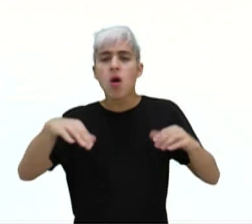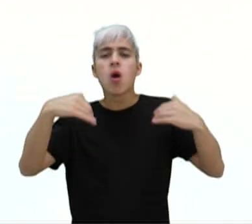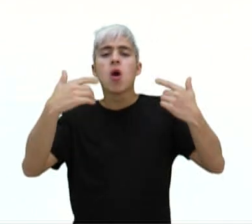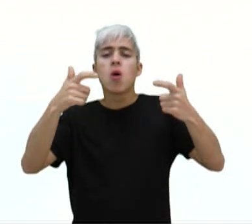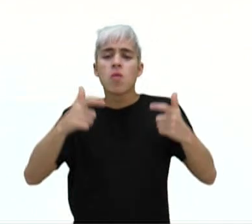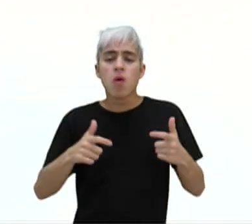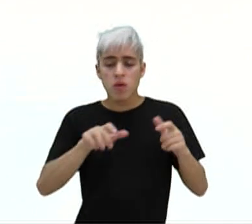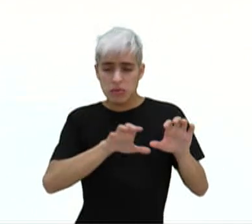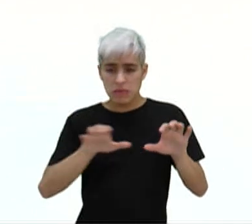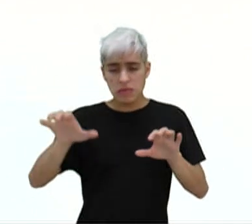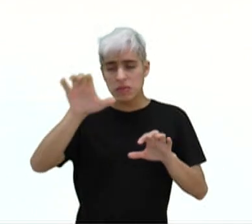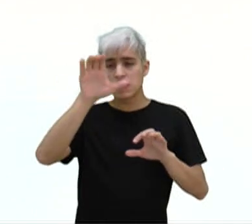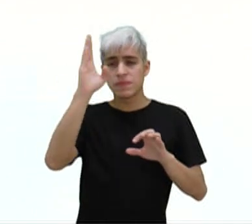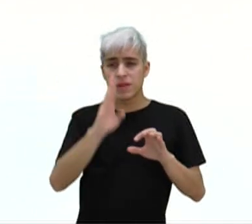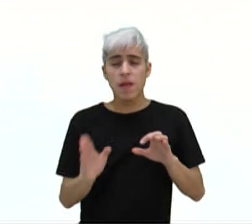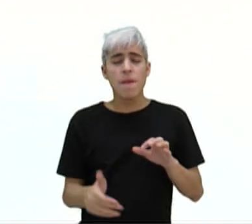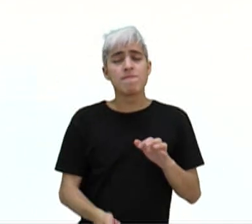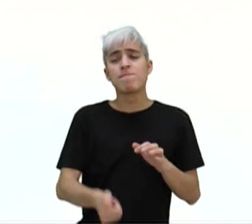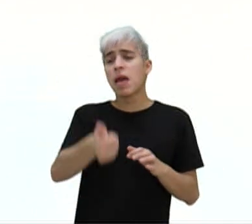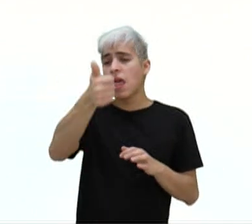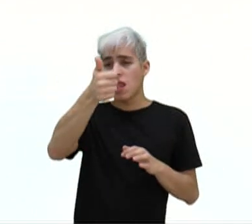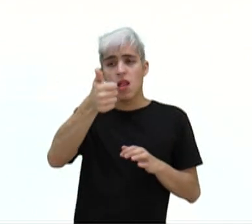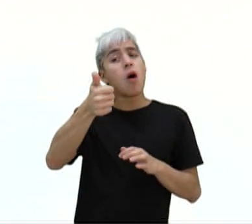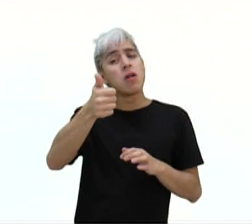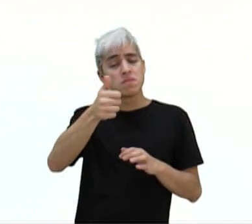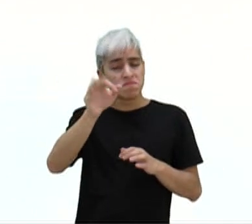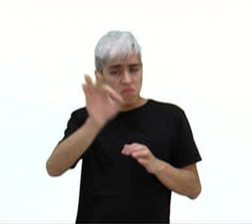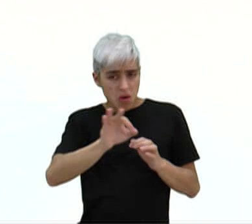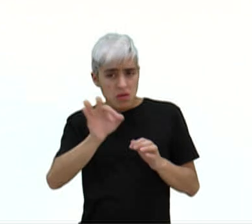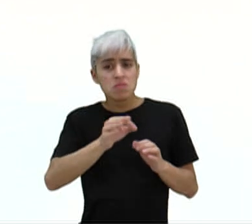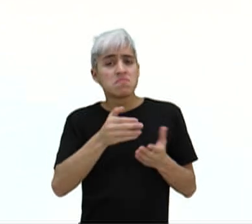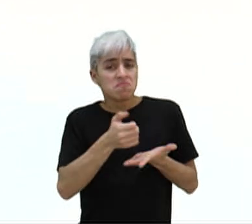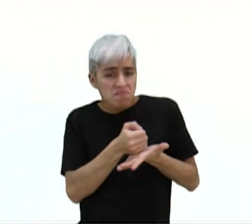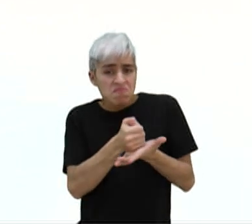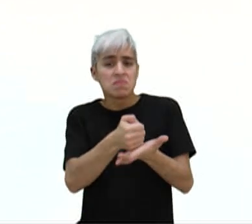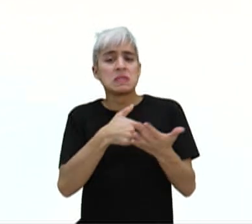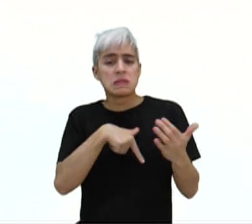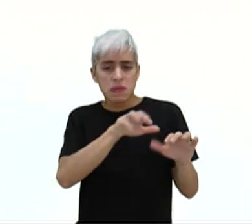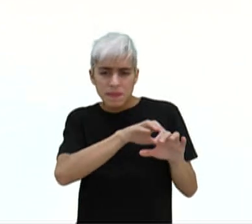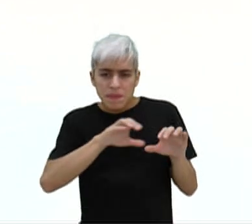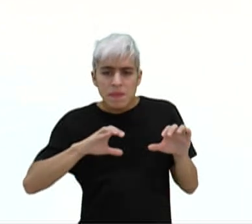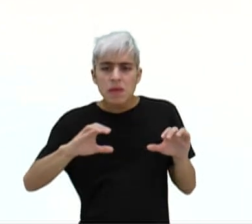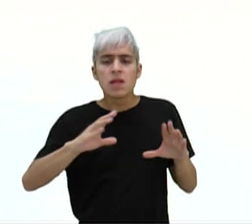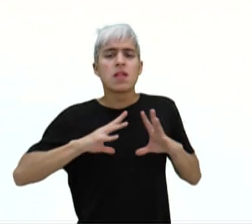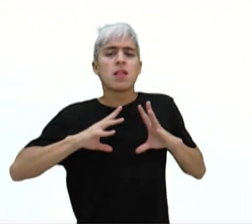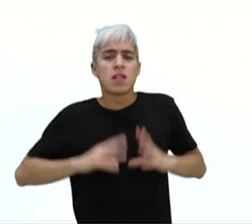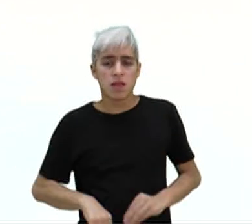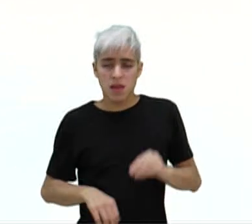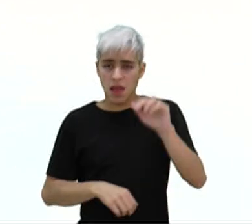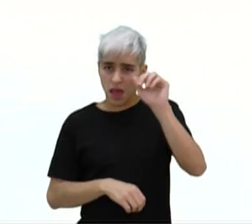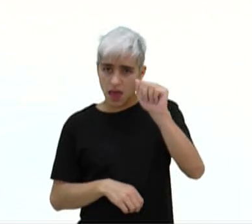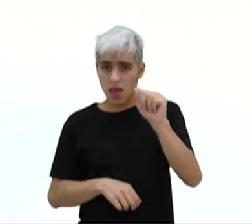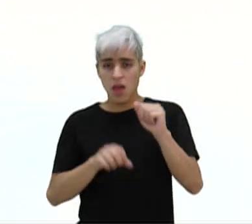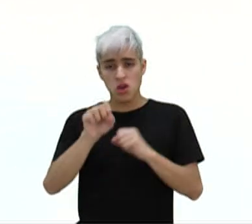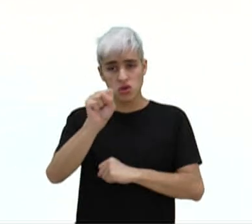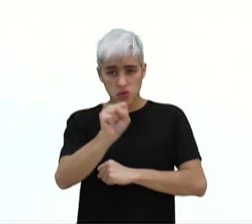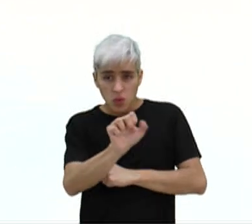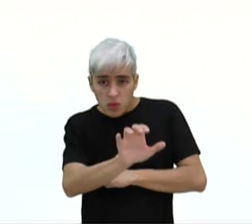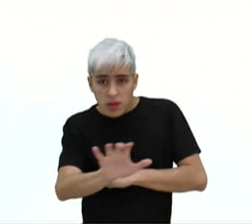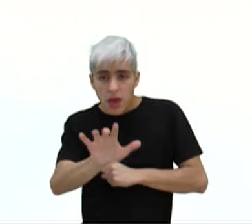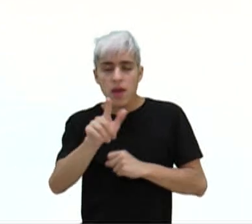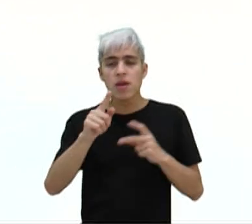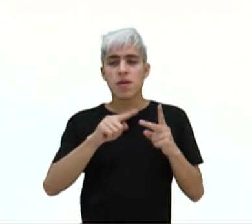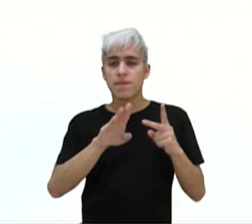do Brasil apresenta o melhor índice, então, de atendimento aí? Letra A, Sudeste,